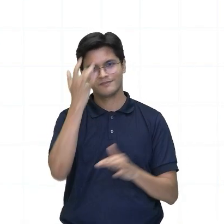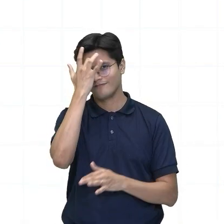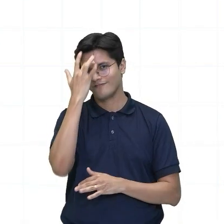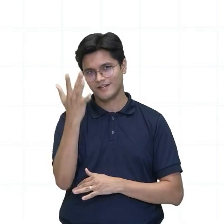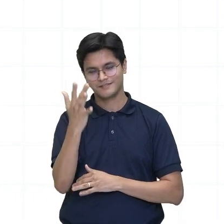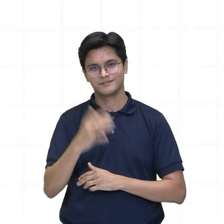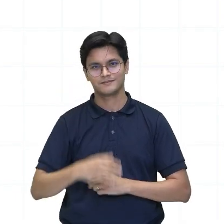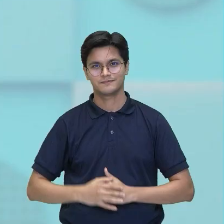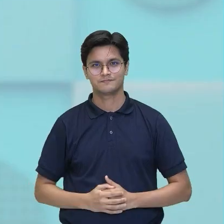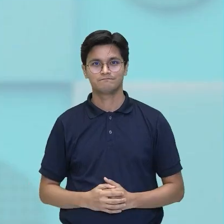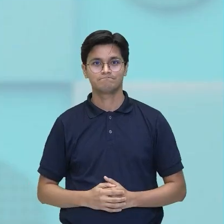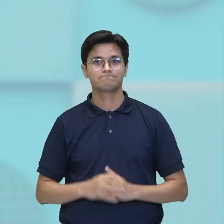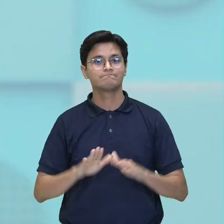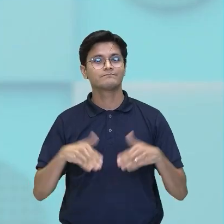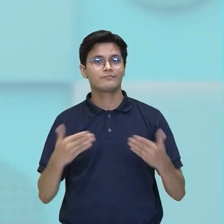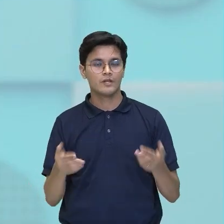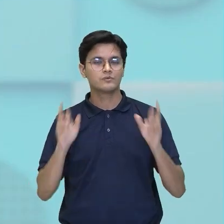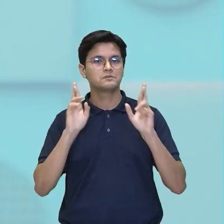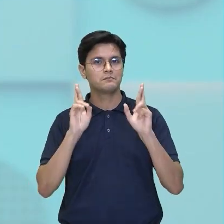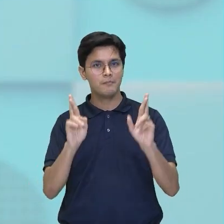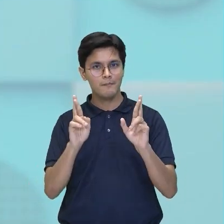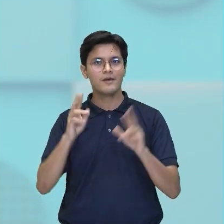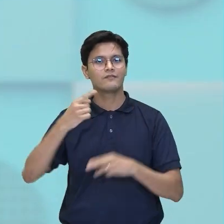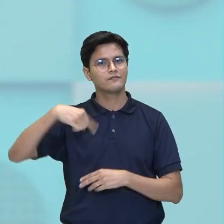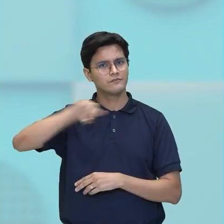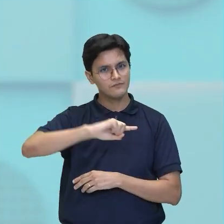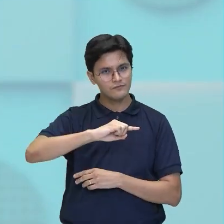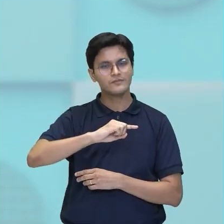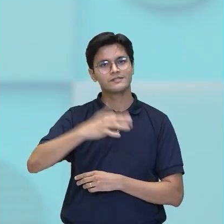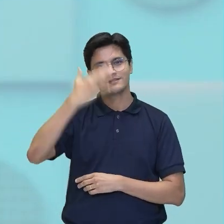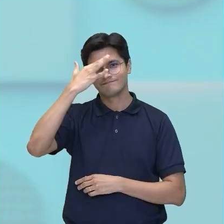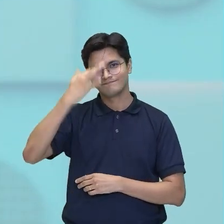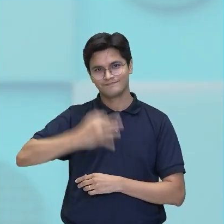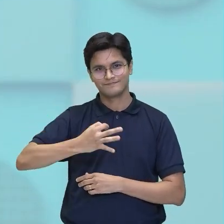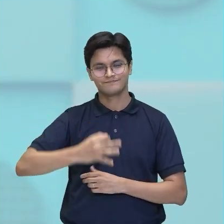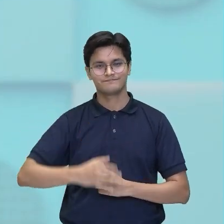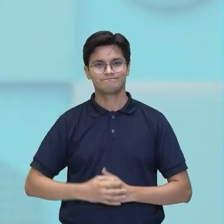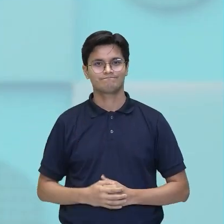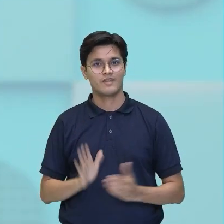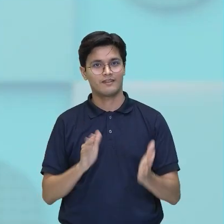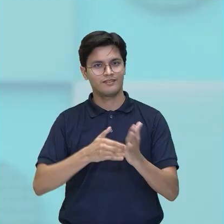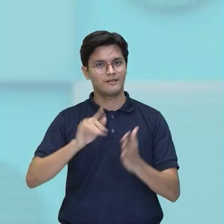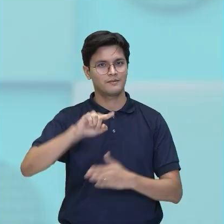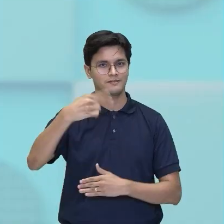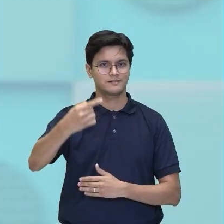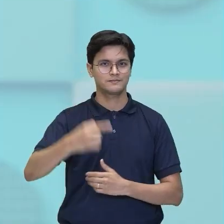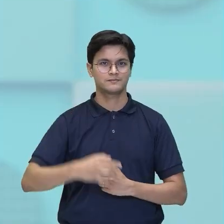certo? Então, espero que vocês tenham compreendido. E até mais!